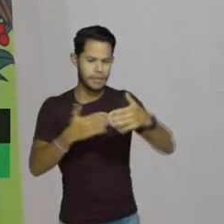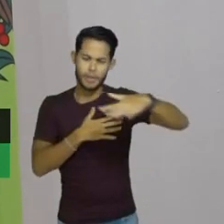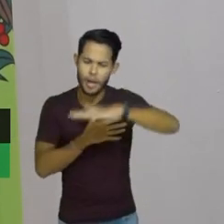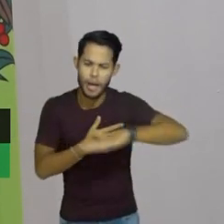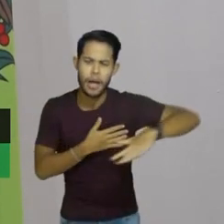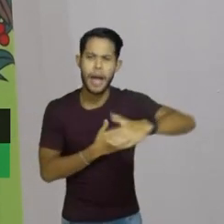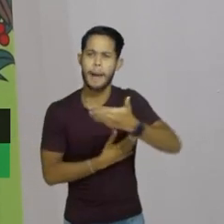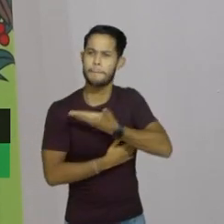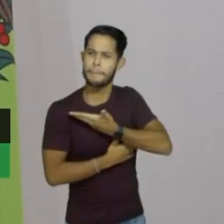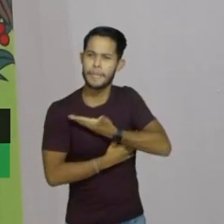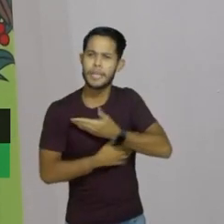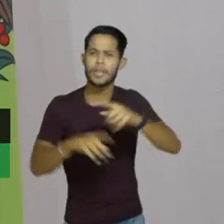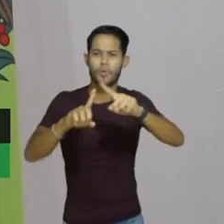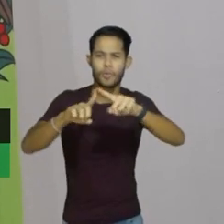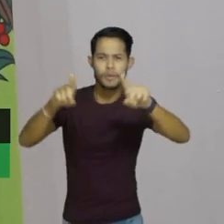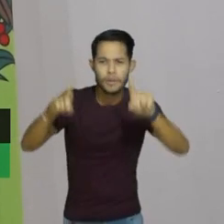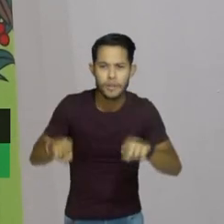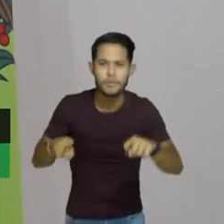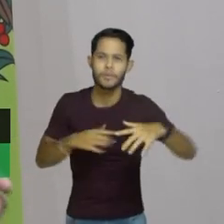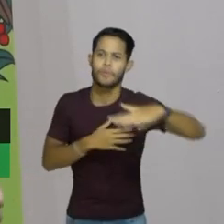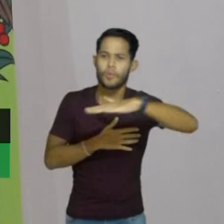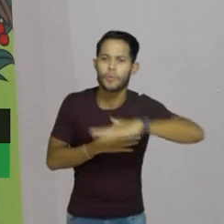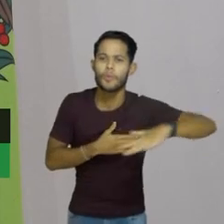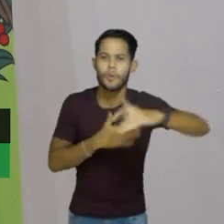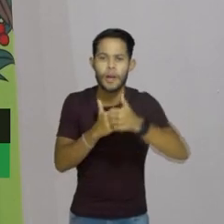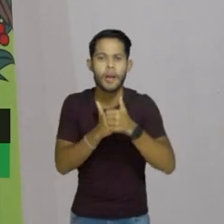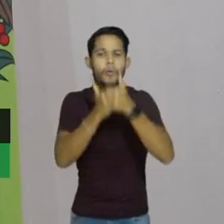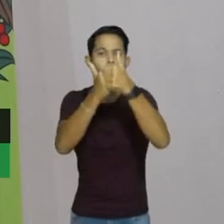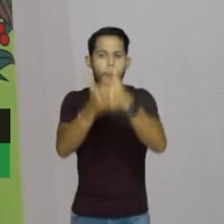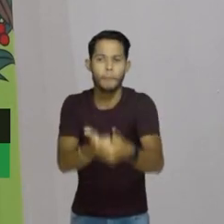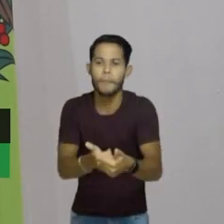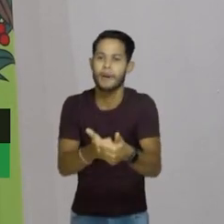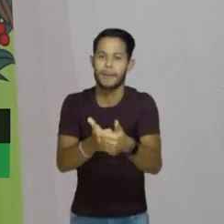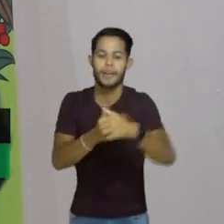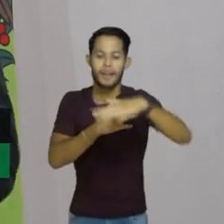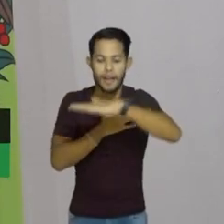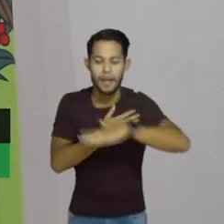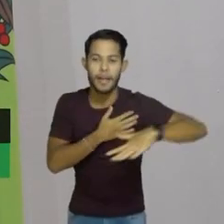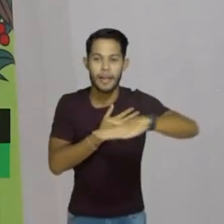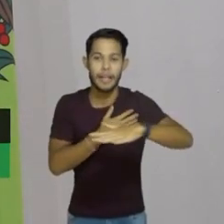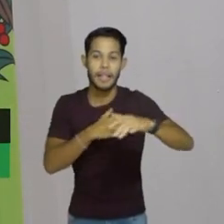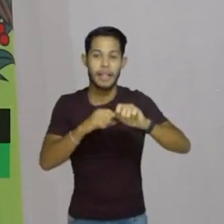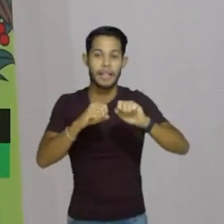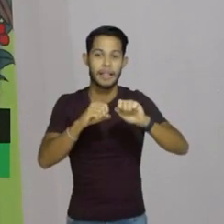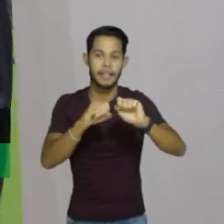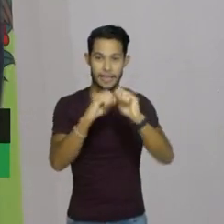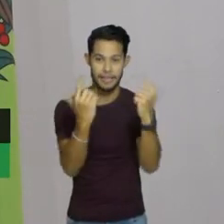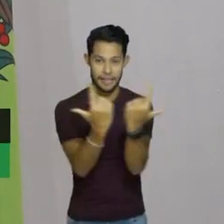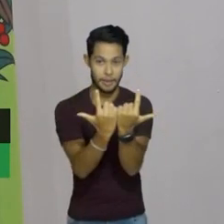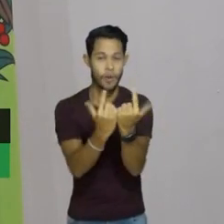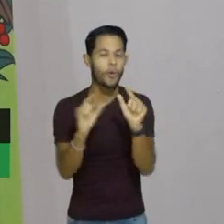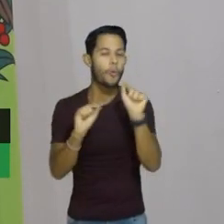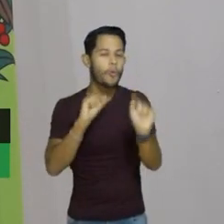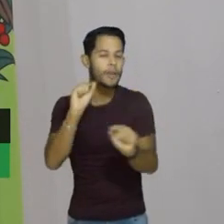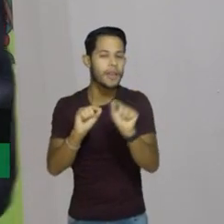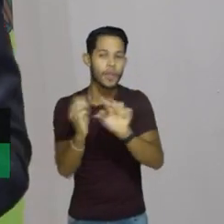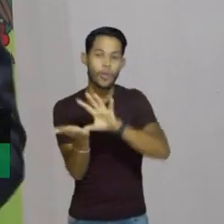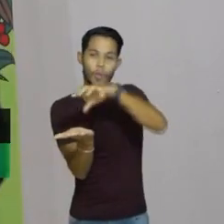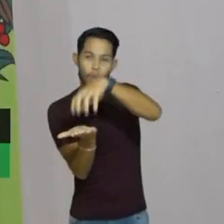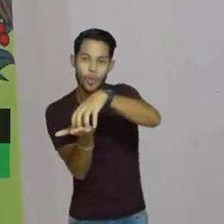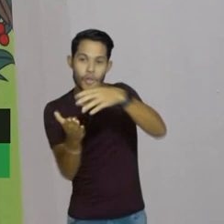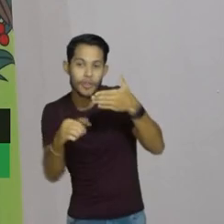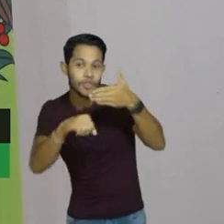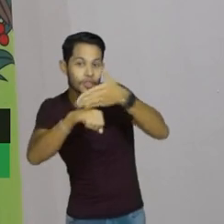todos aqueles que acompanham aqui o ambiente da Assembleia Legislativa do Estado de Santa Catarina, que no hall de acesso, na Galeria de Artes da